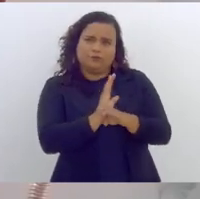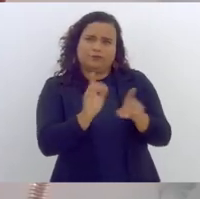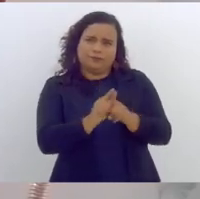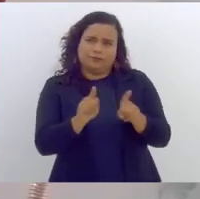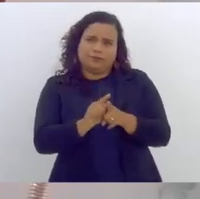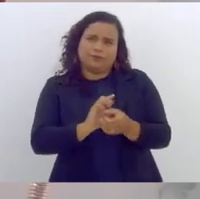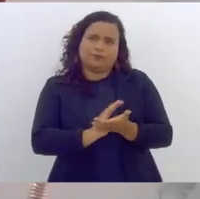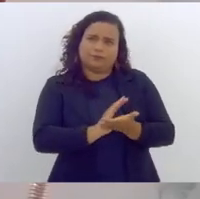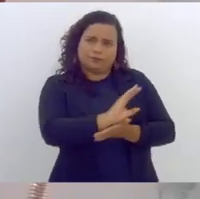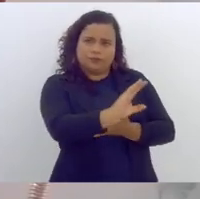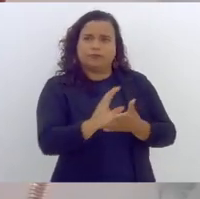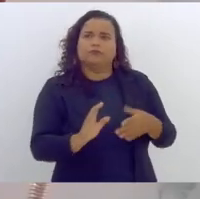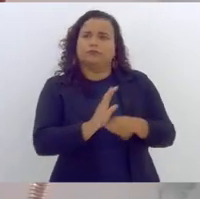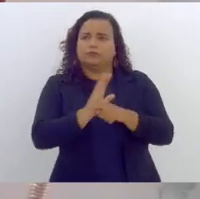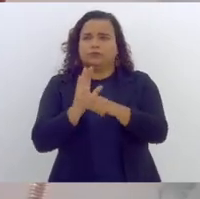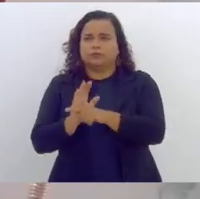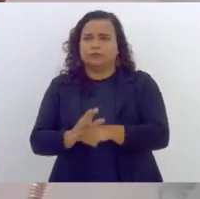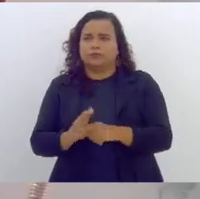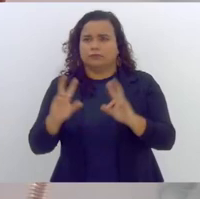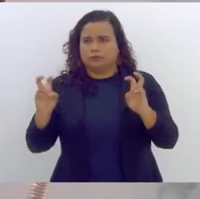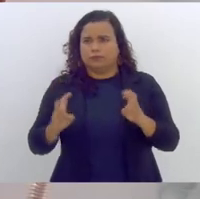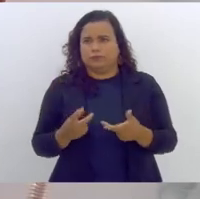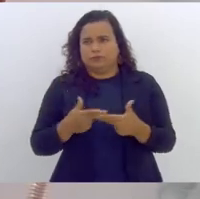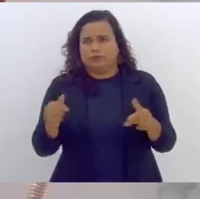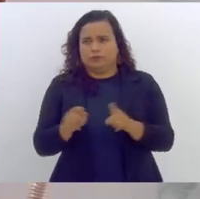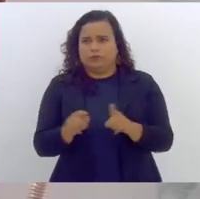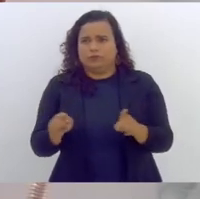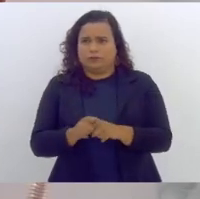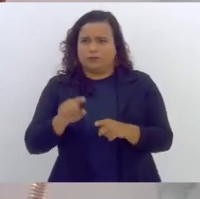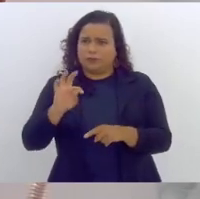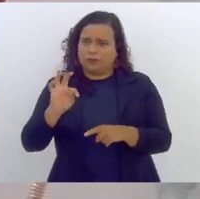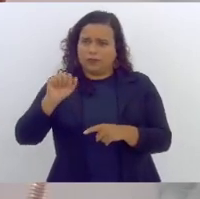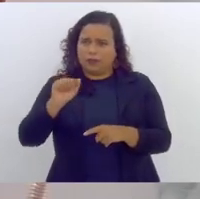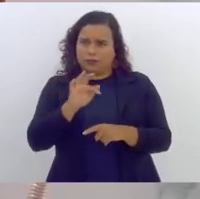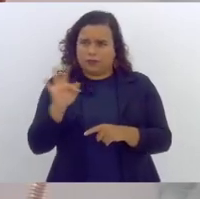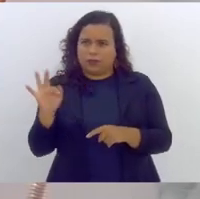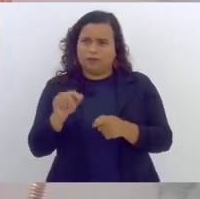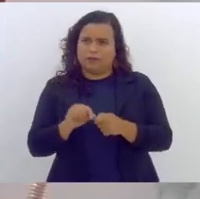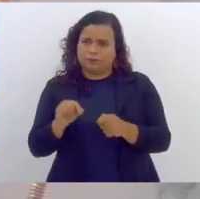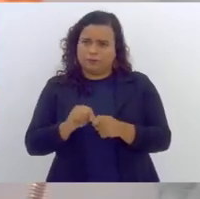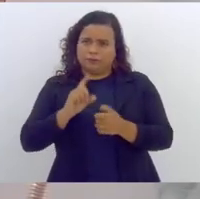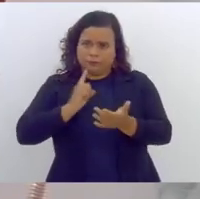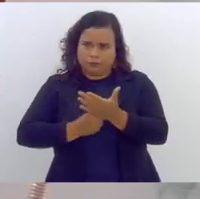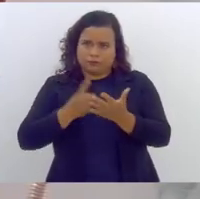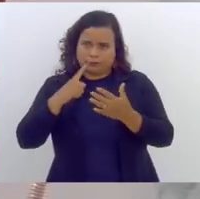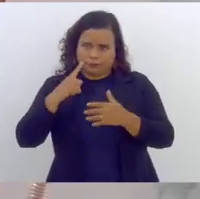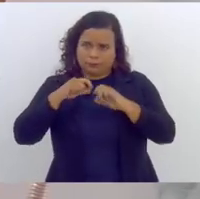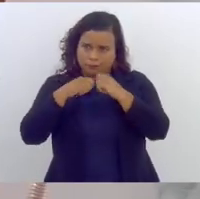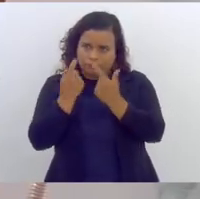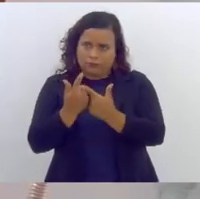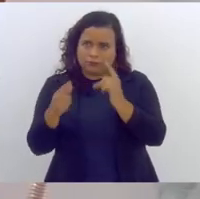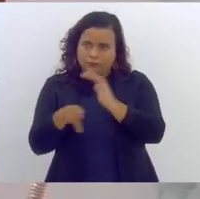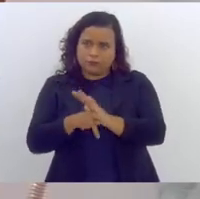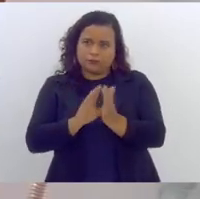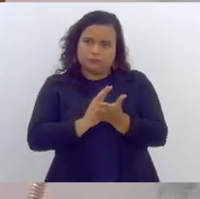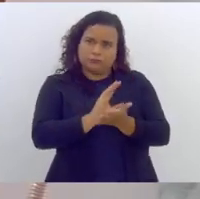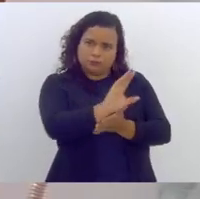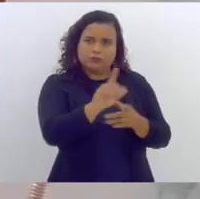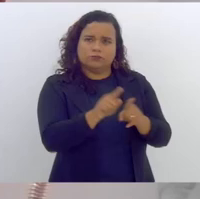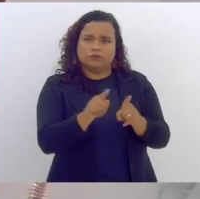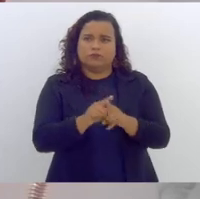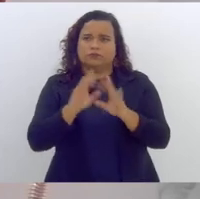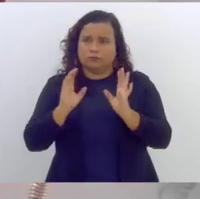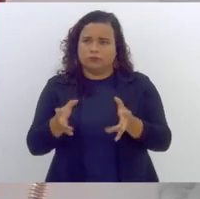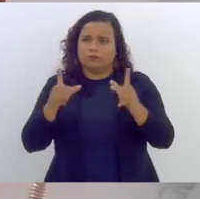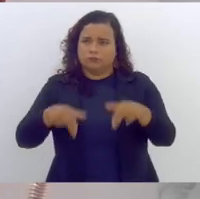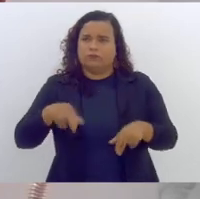custear qualquer questão Inclusive a realização do TAF já há um compromisso da Assembleia Legislativa de custear isso como fez